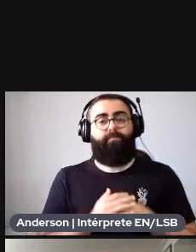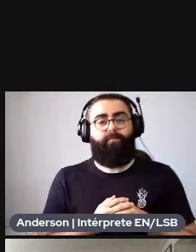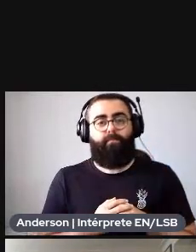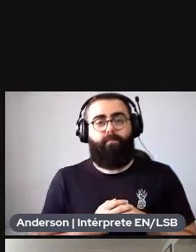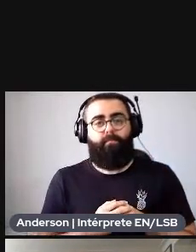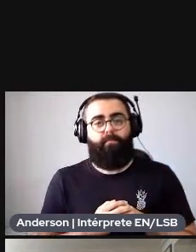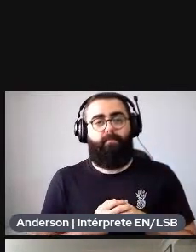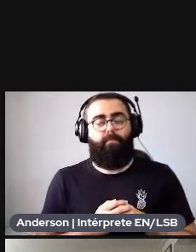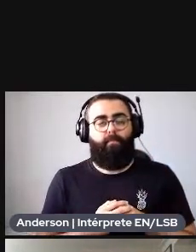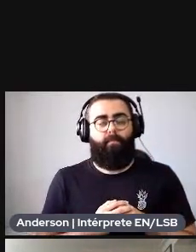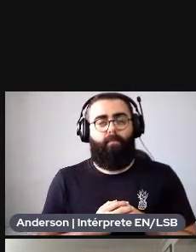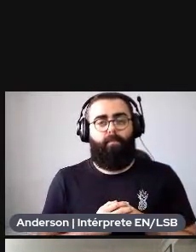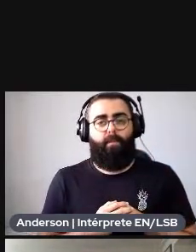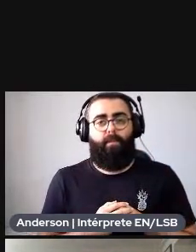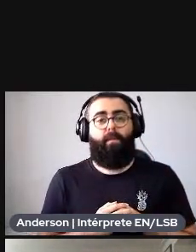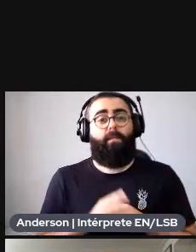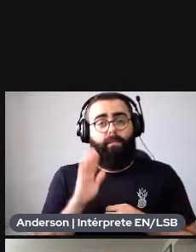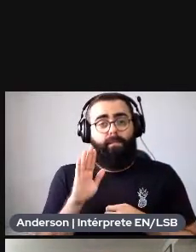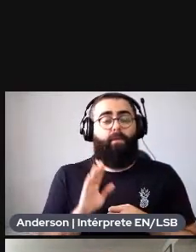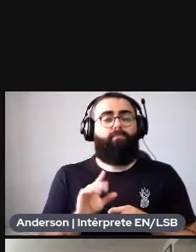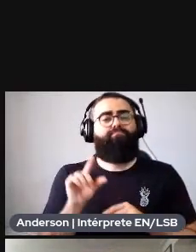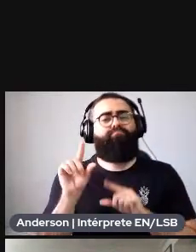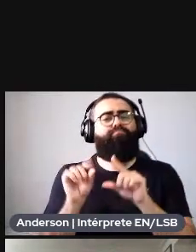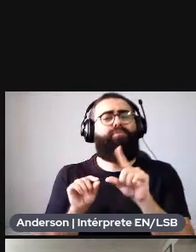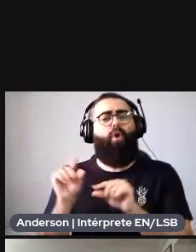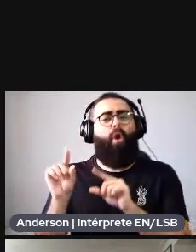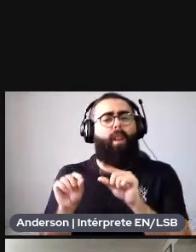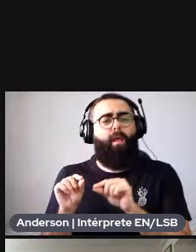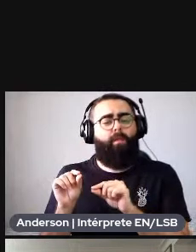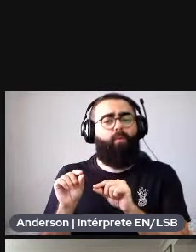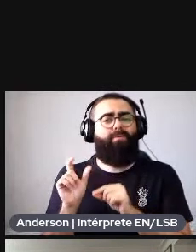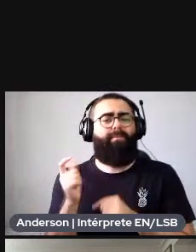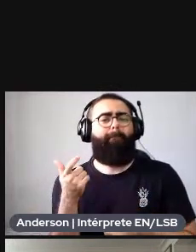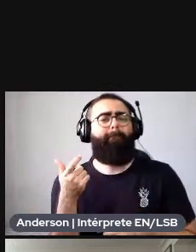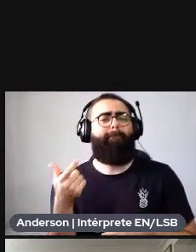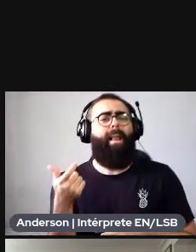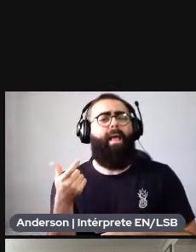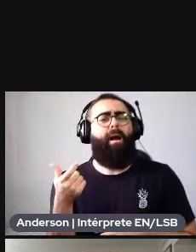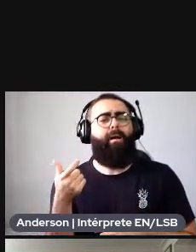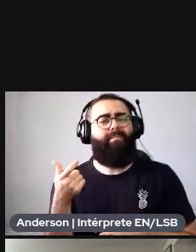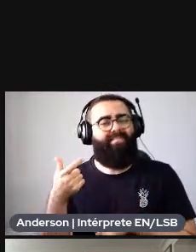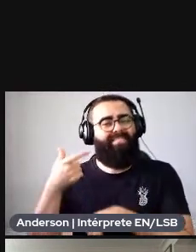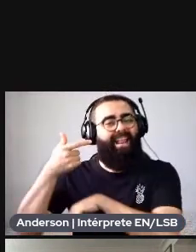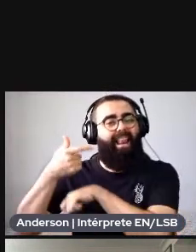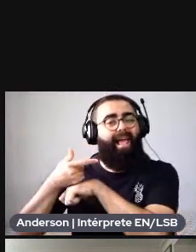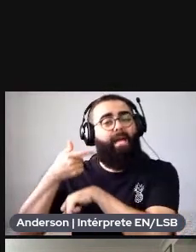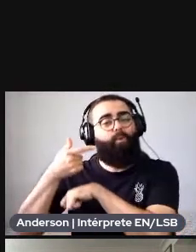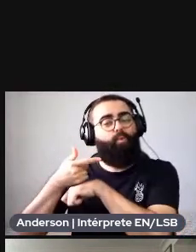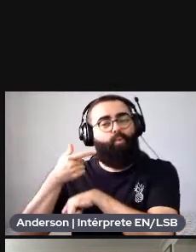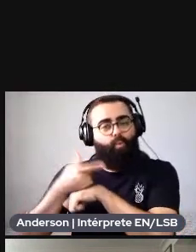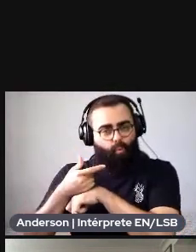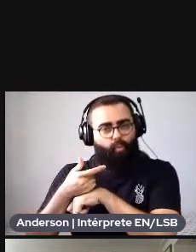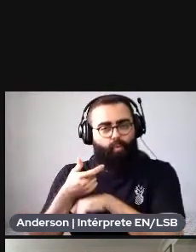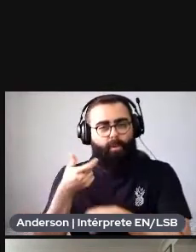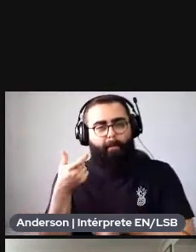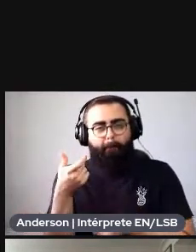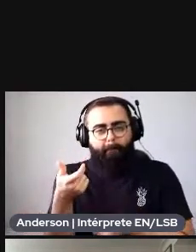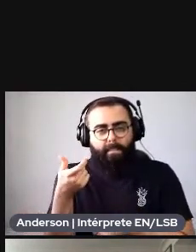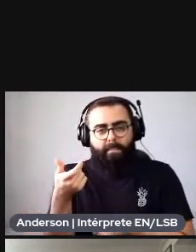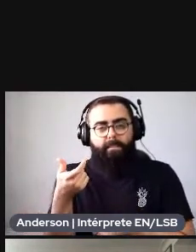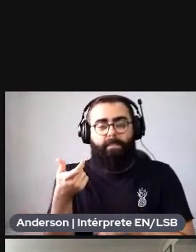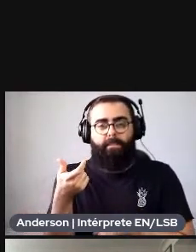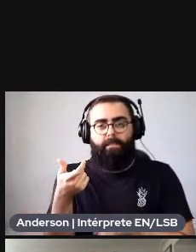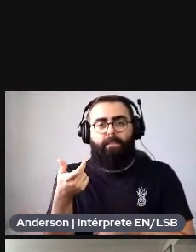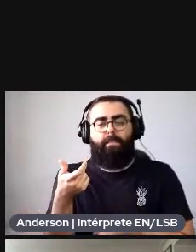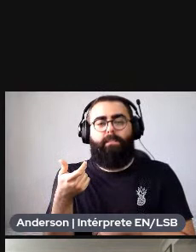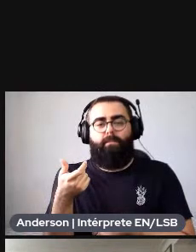Pegando no elemento, no lexema, digamos assim, que define sobre o que é cada um